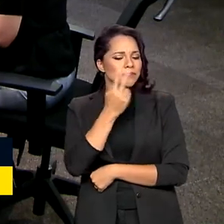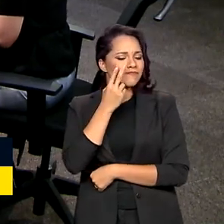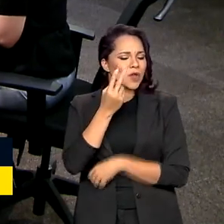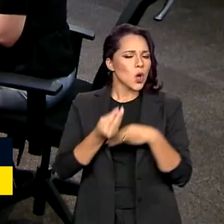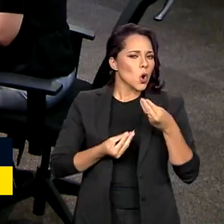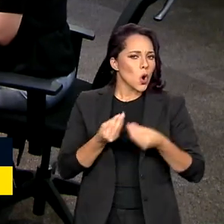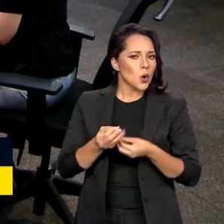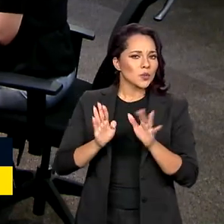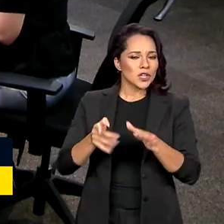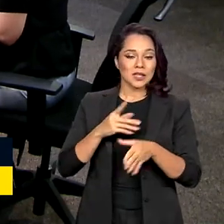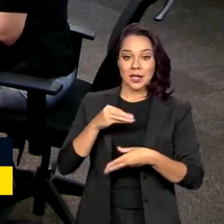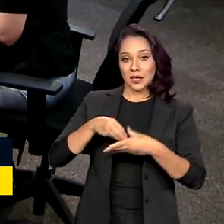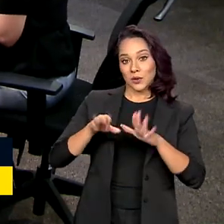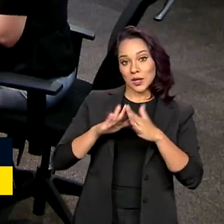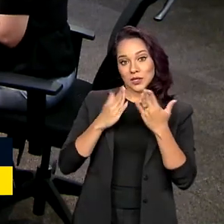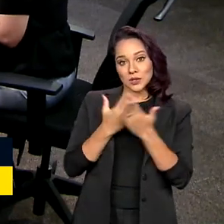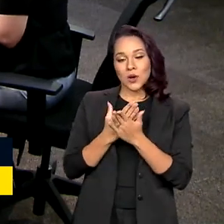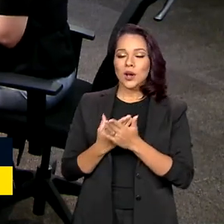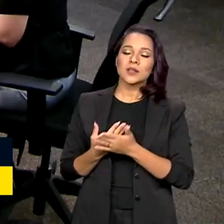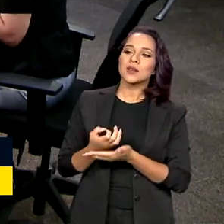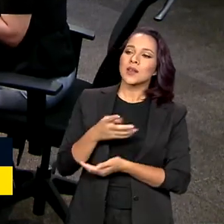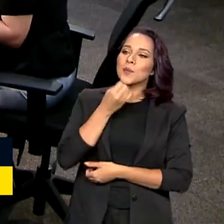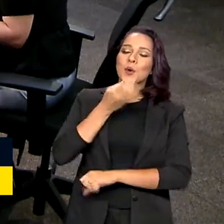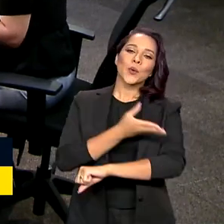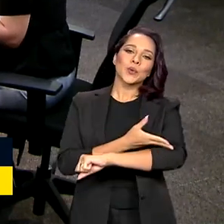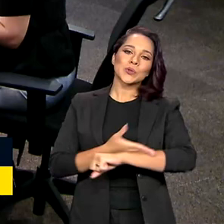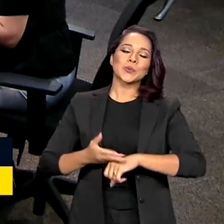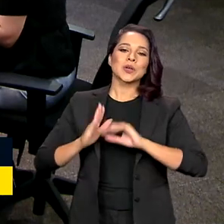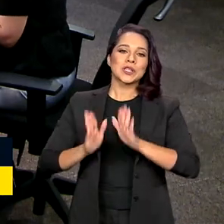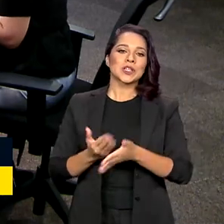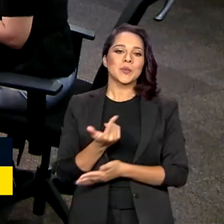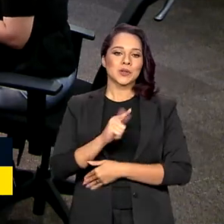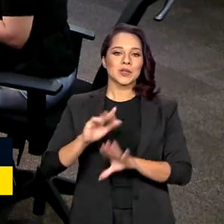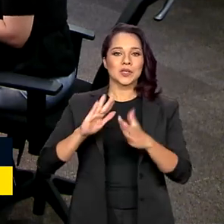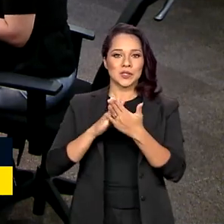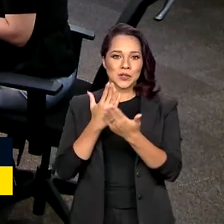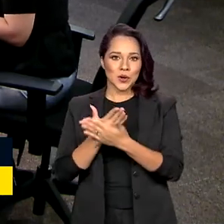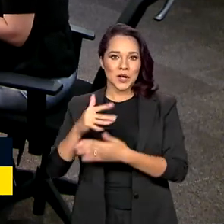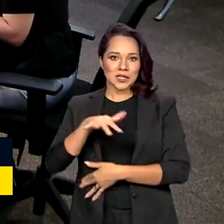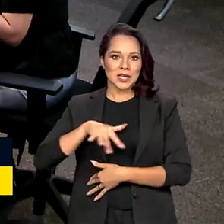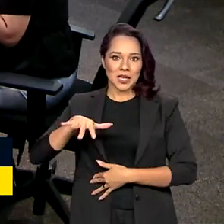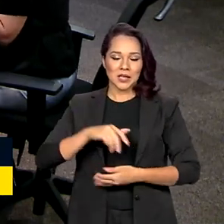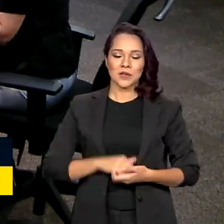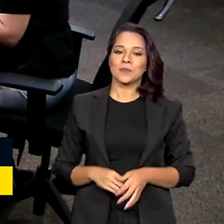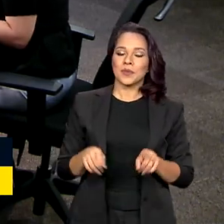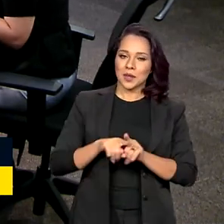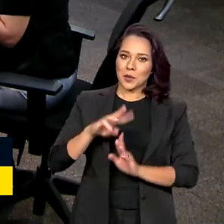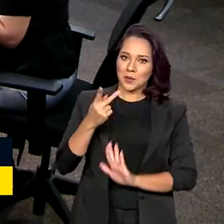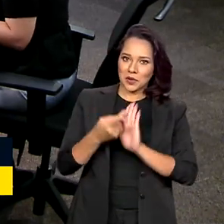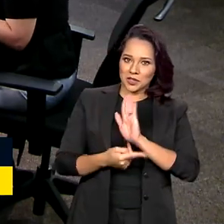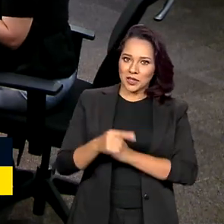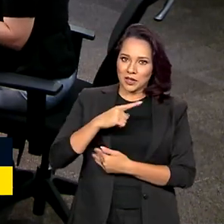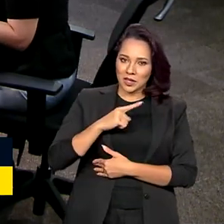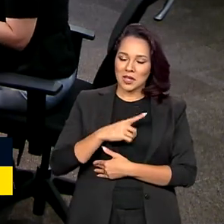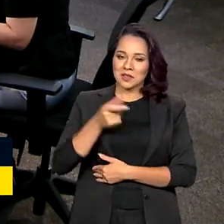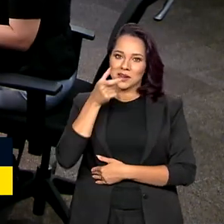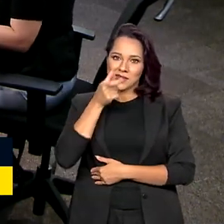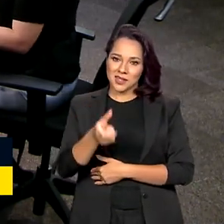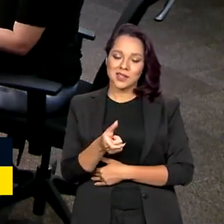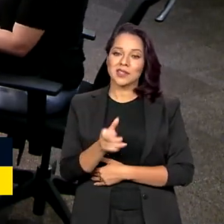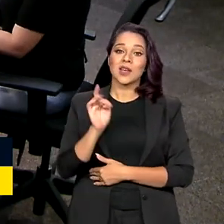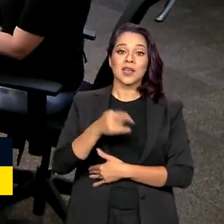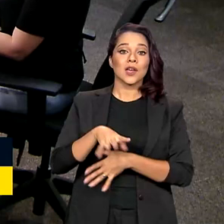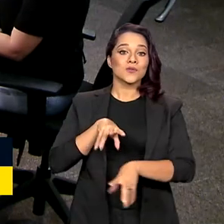isso está acontecendo nas escolas e levar as boas práticas para as demais escolas da rede. E também um projeto que nós temos muito interessante